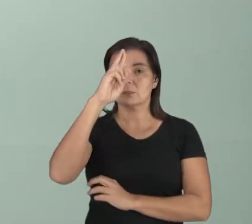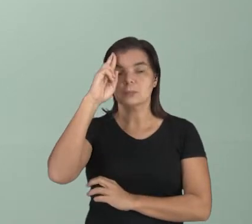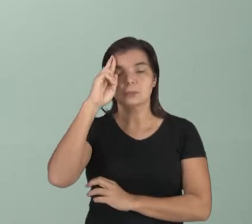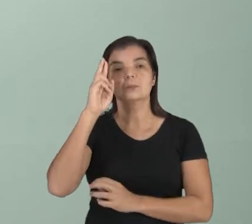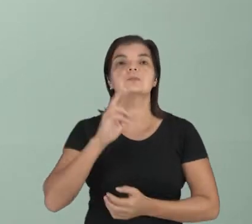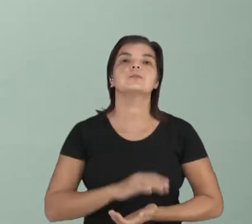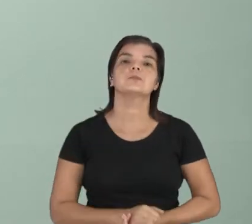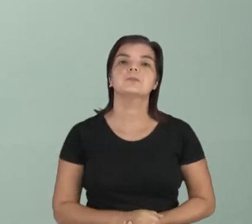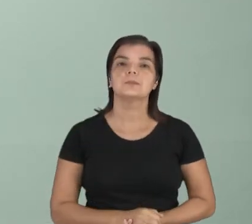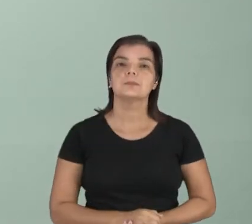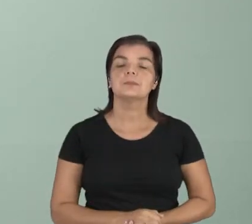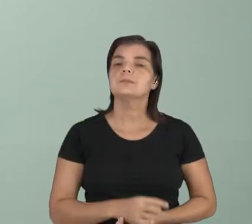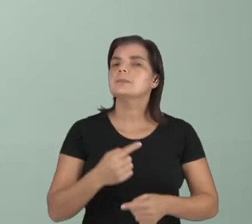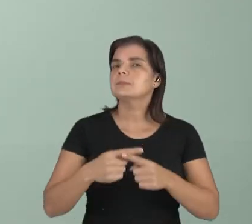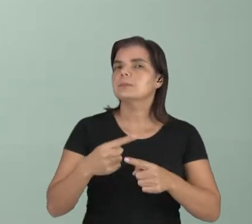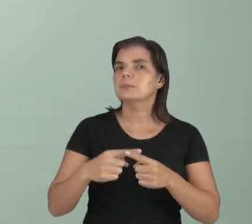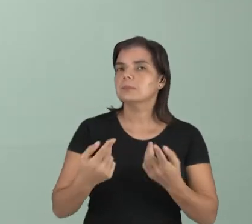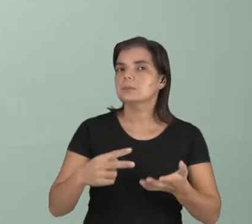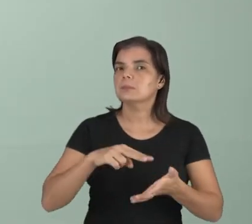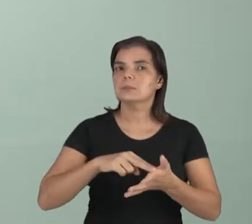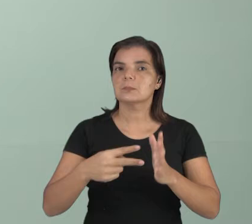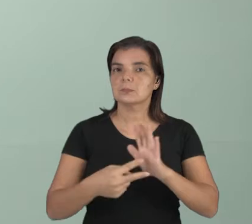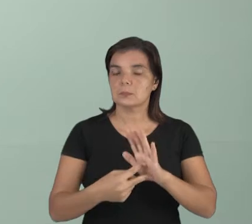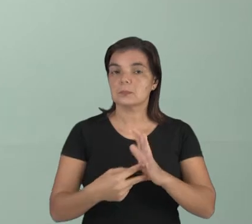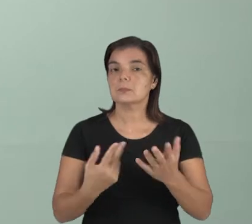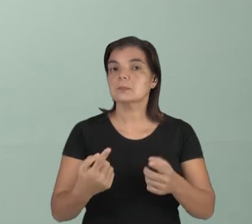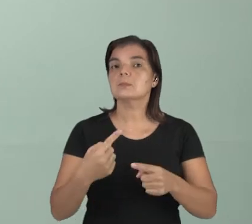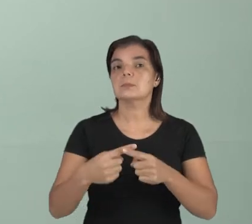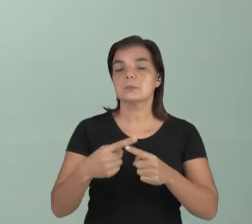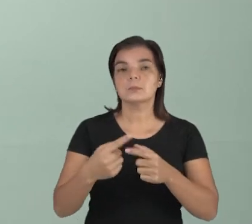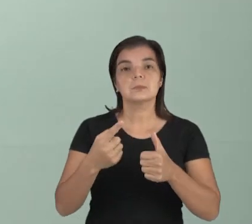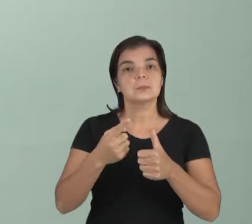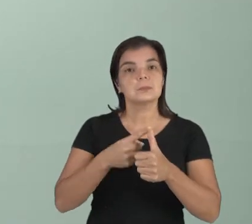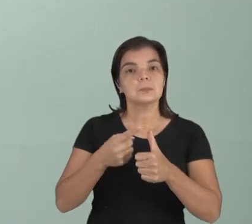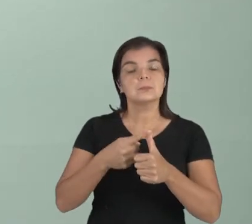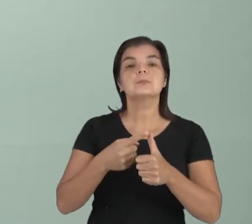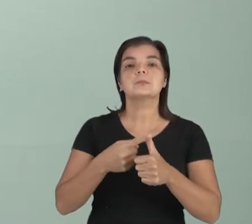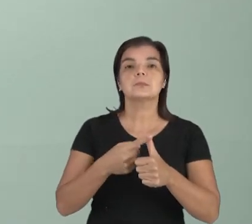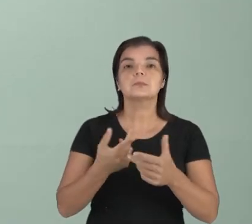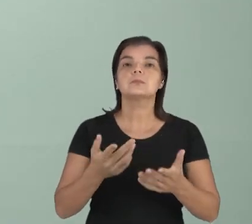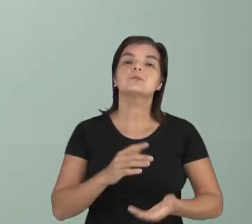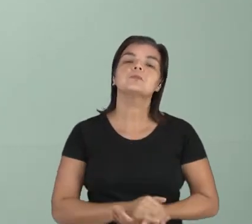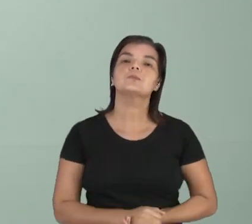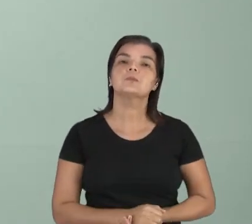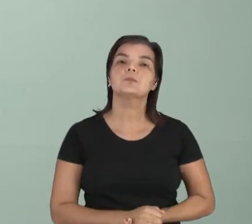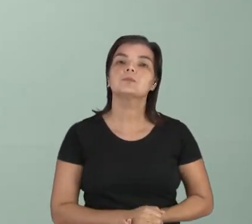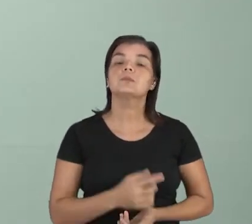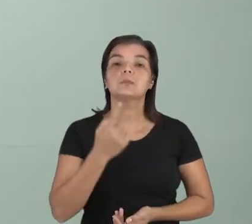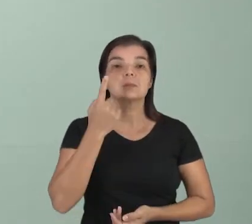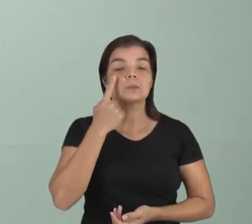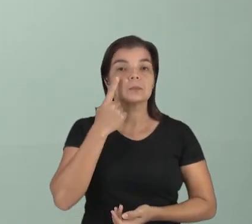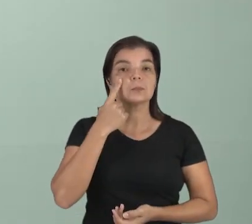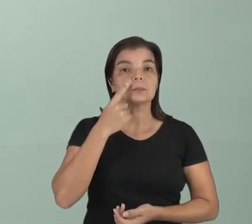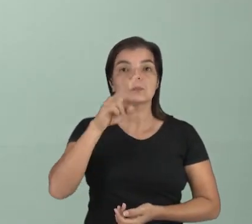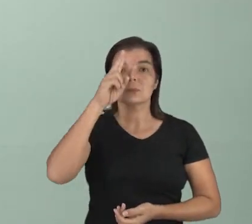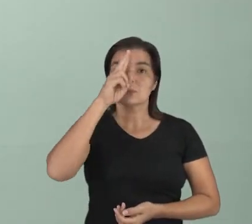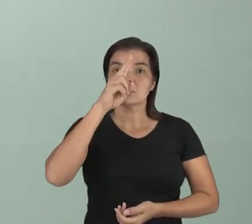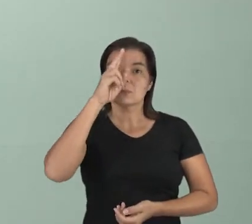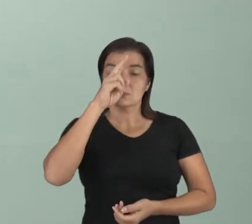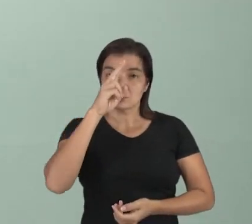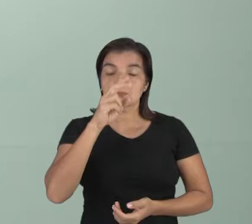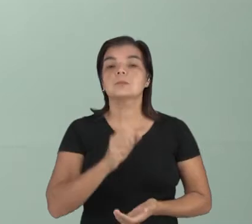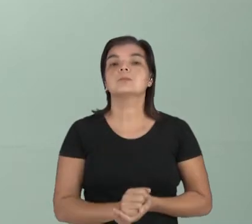significado histórico, né? Por que o seu significado histórico? Porque é a primeira vez, né? Onde nós vamos ter na história um